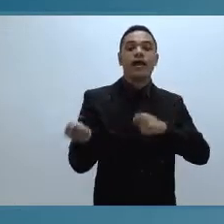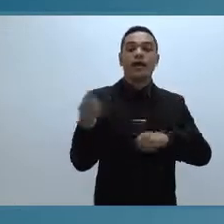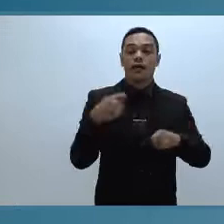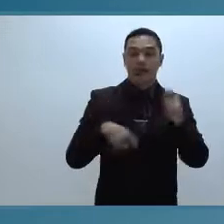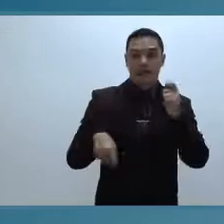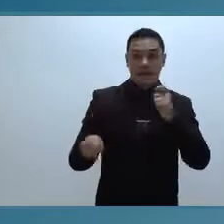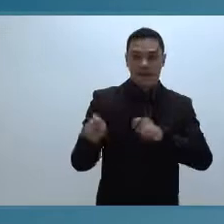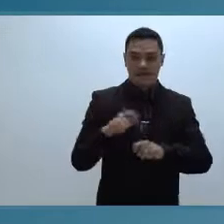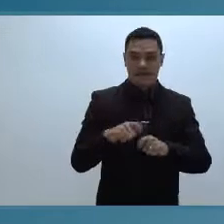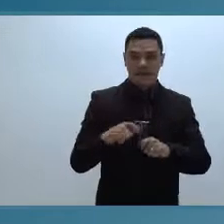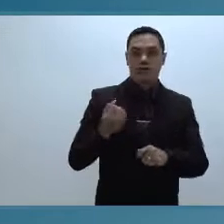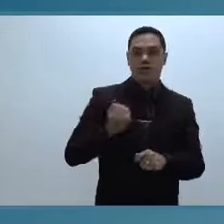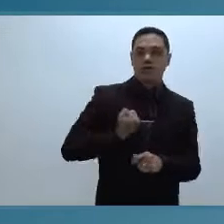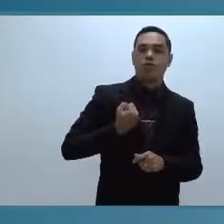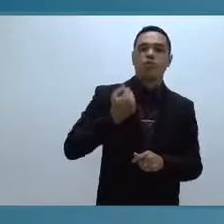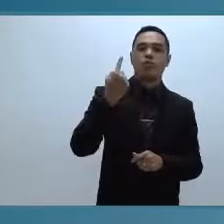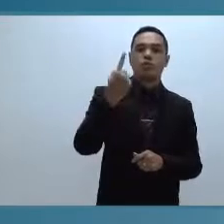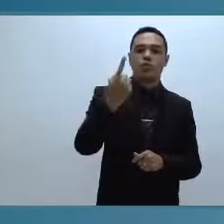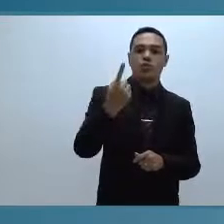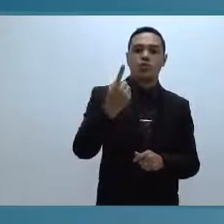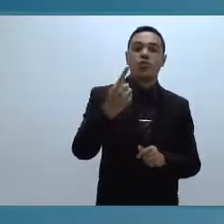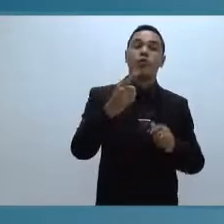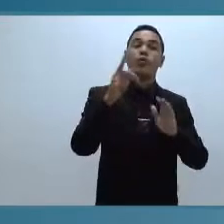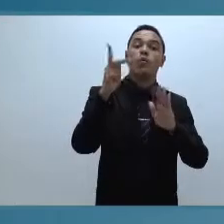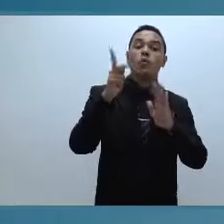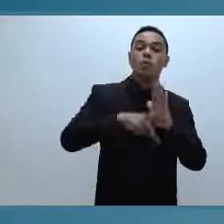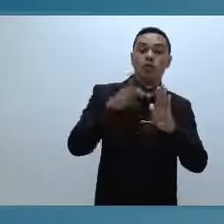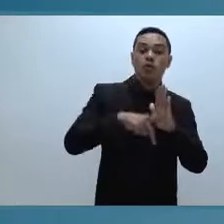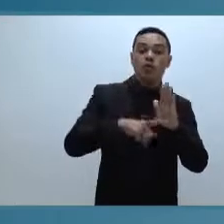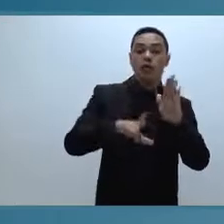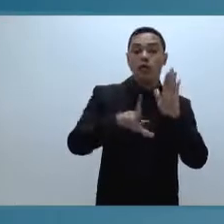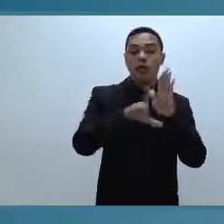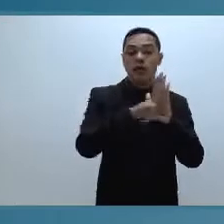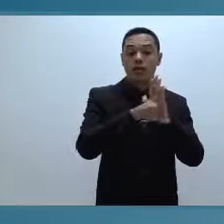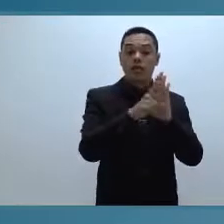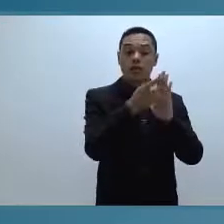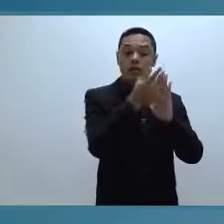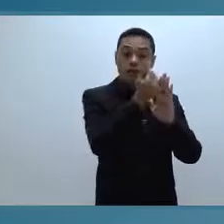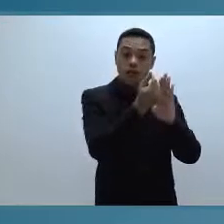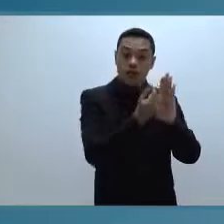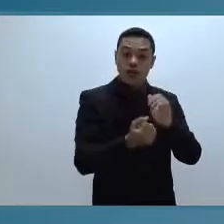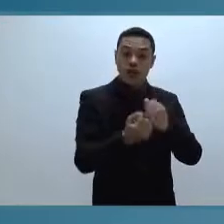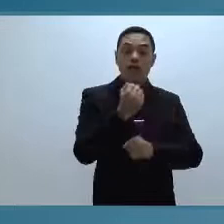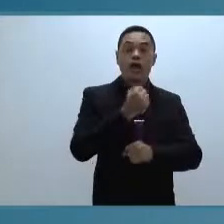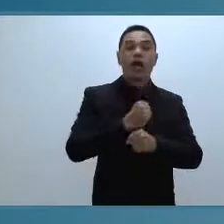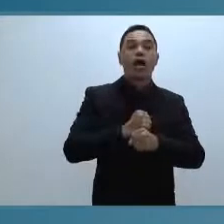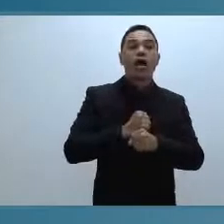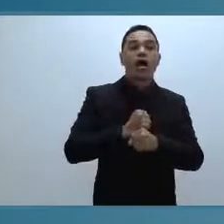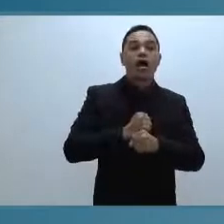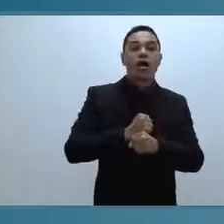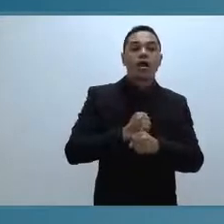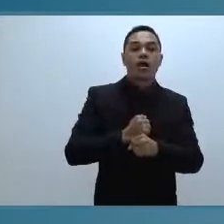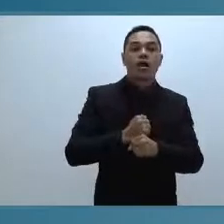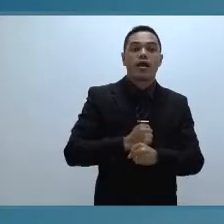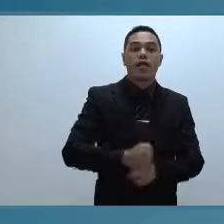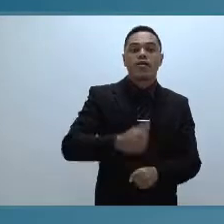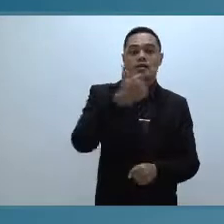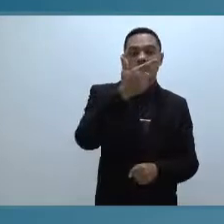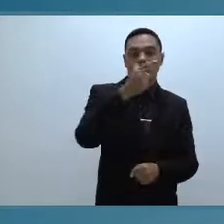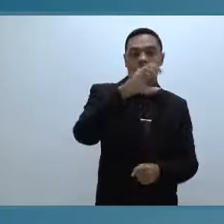é a apreciação da proposta de lei orçamentária anual, a LOA, do exercício de 2023.